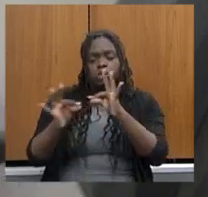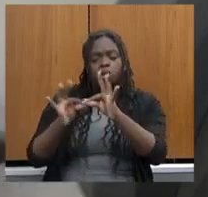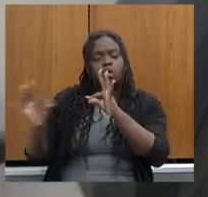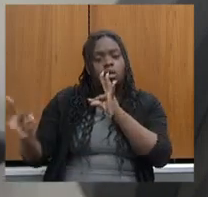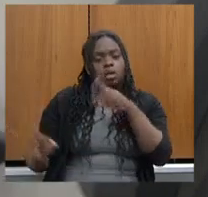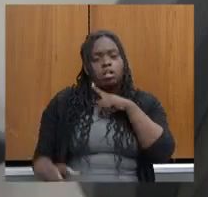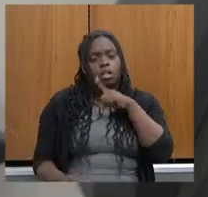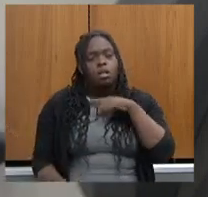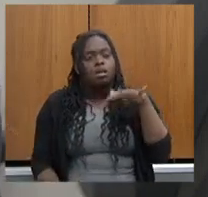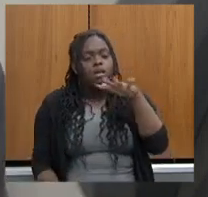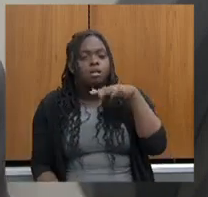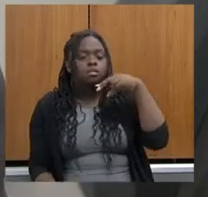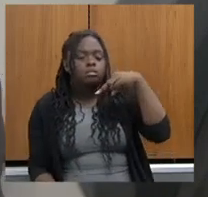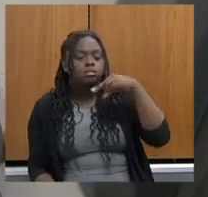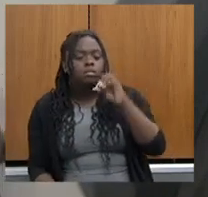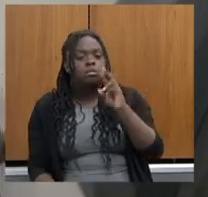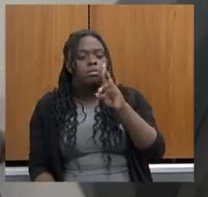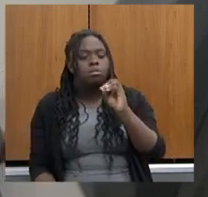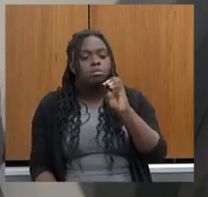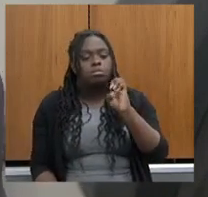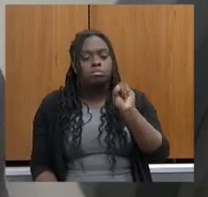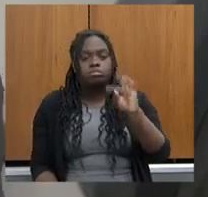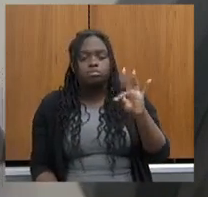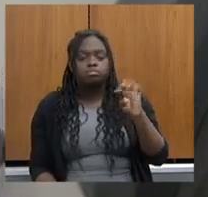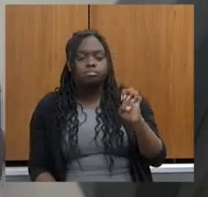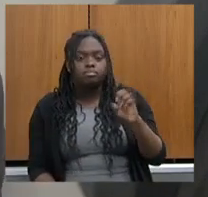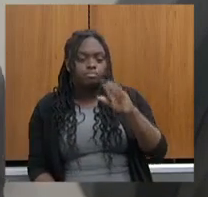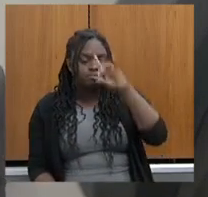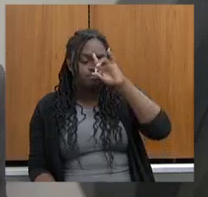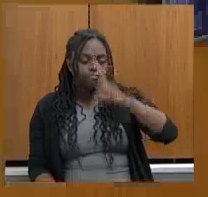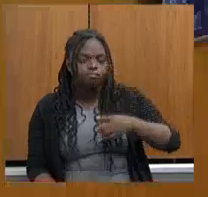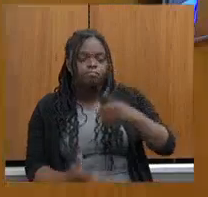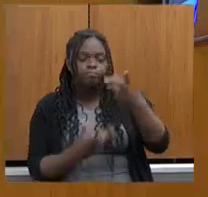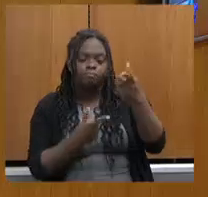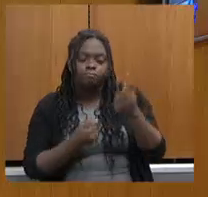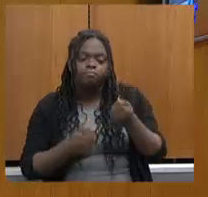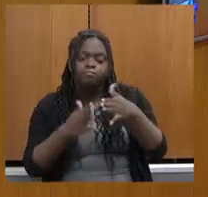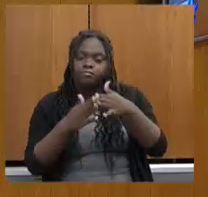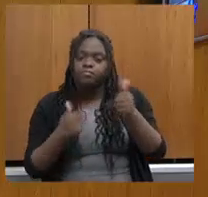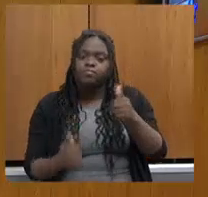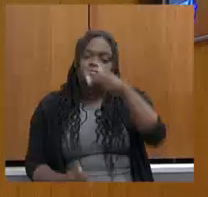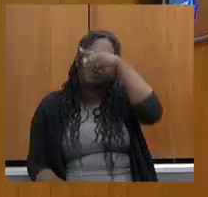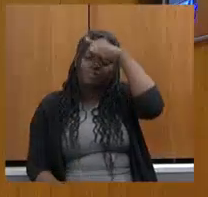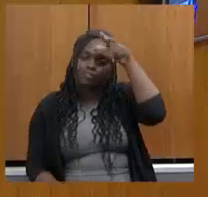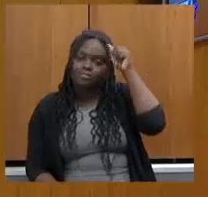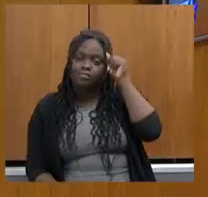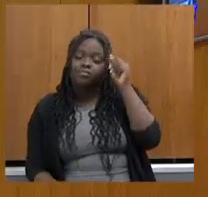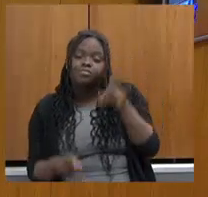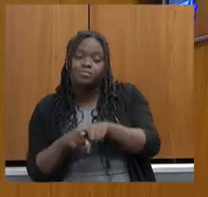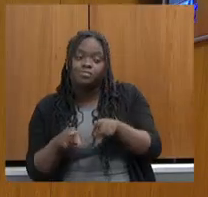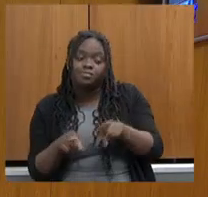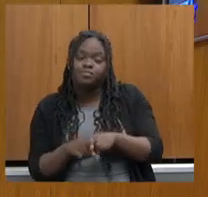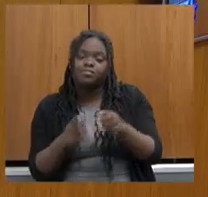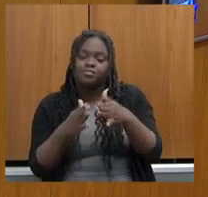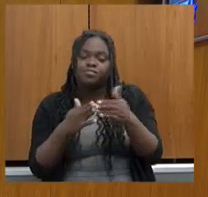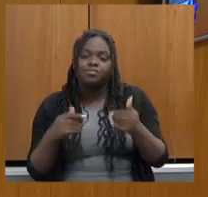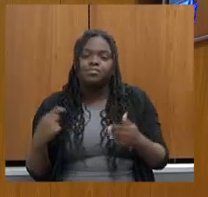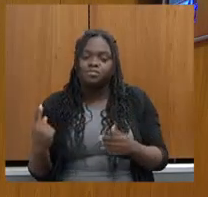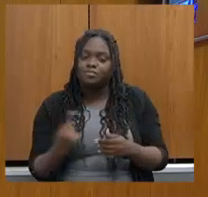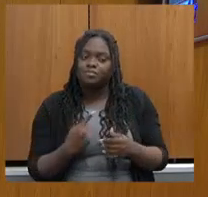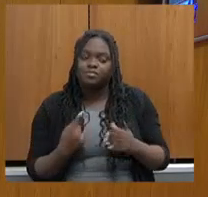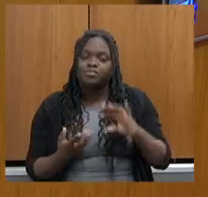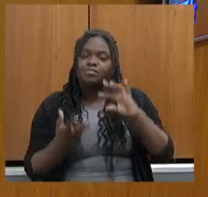e o comandante atendeu o pedido atendeu o pedido do prefeito atender o pedido do nosso reformado